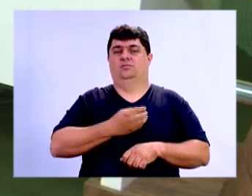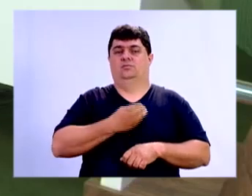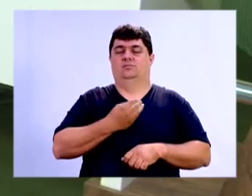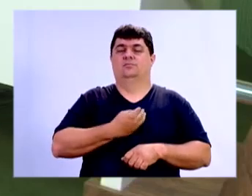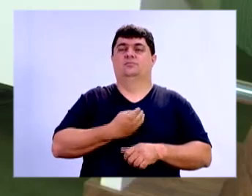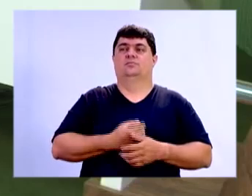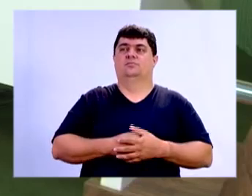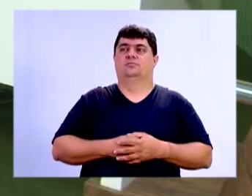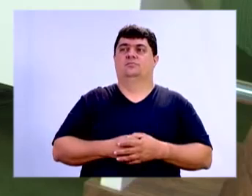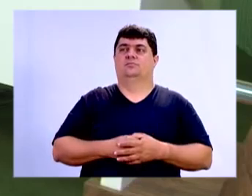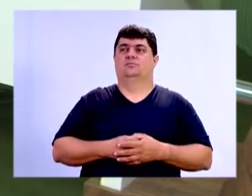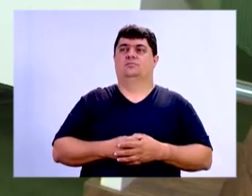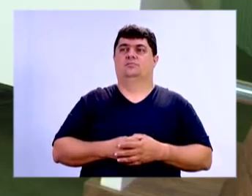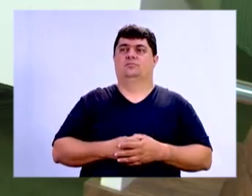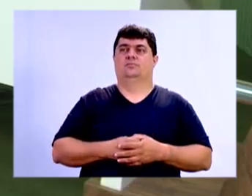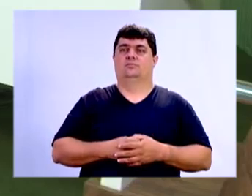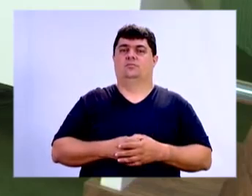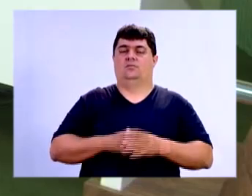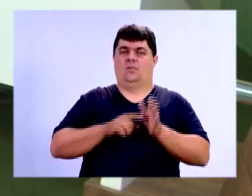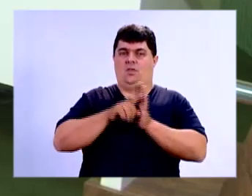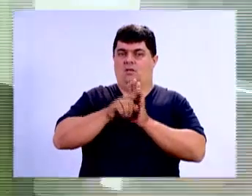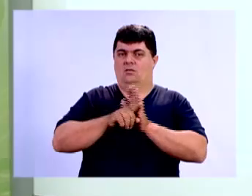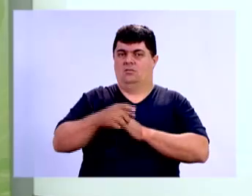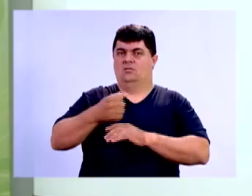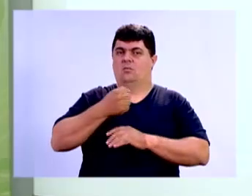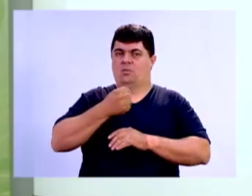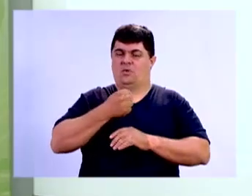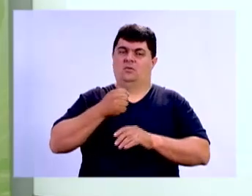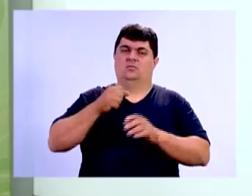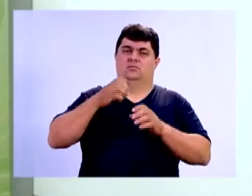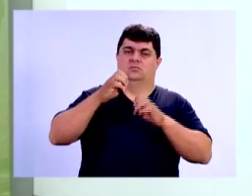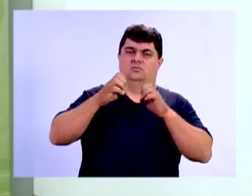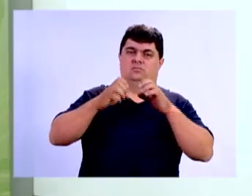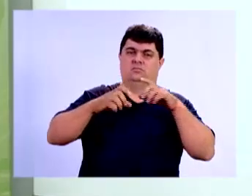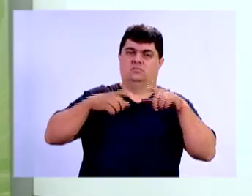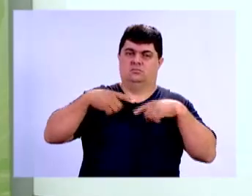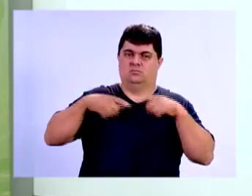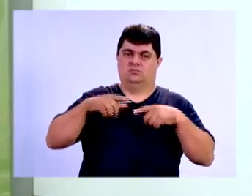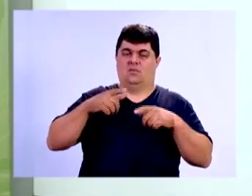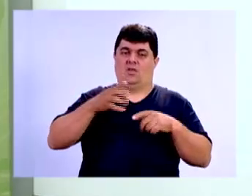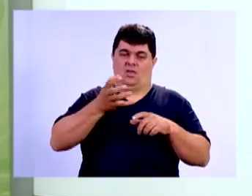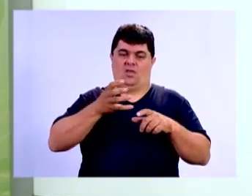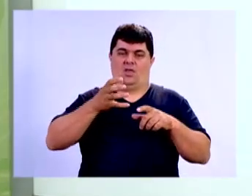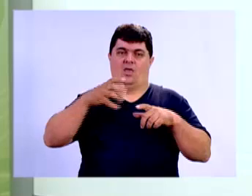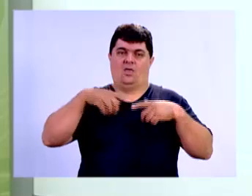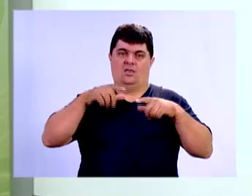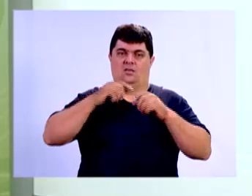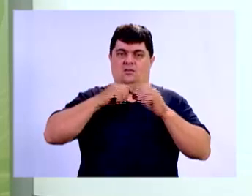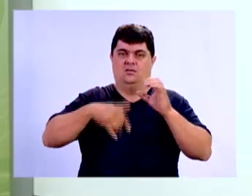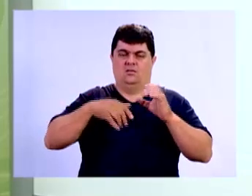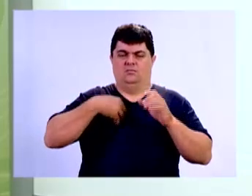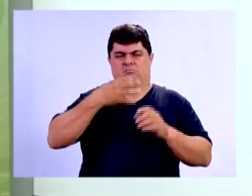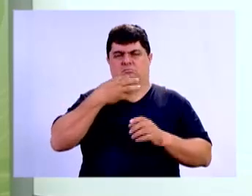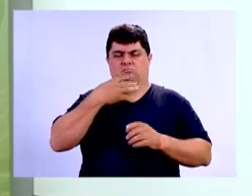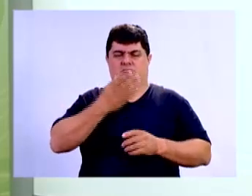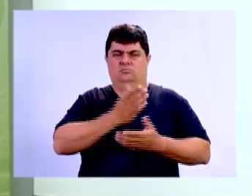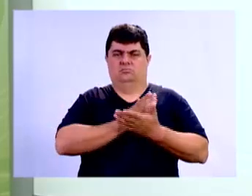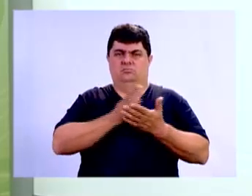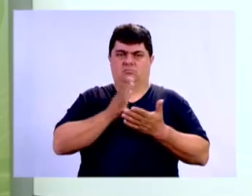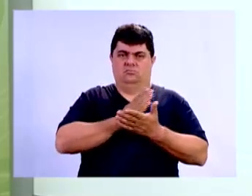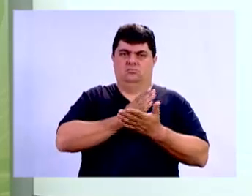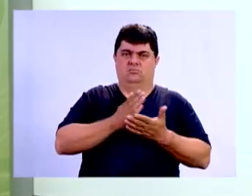mesmo. Em entrevistas de emprego, por exemplo, se você for querer trabalhar no Google da vida, eu conheço pessoal que a